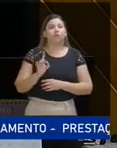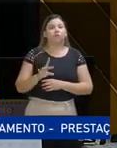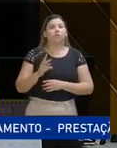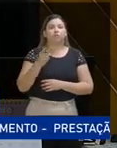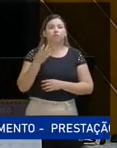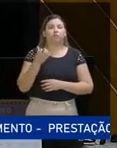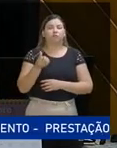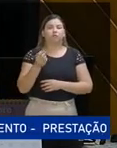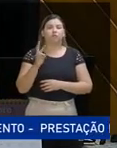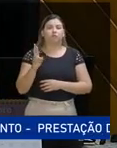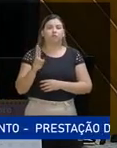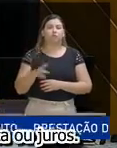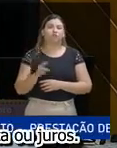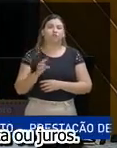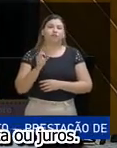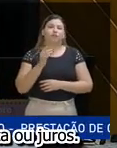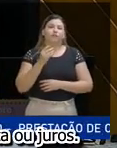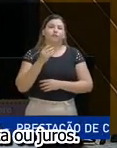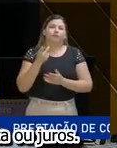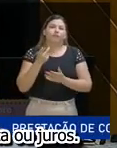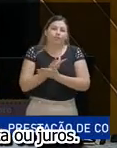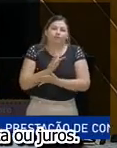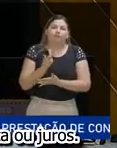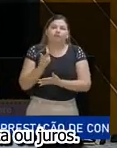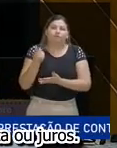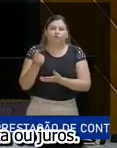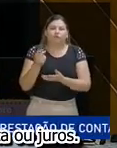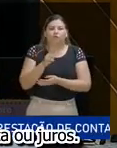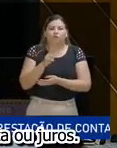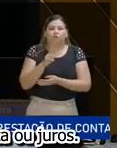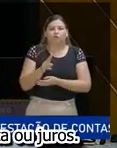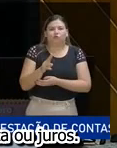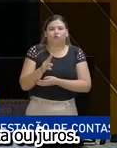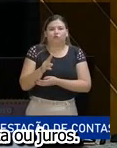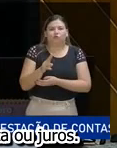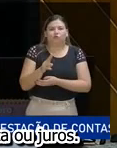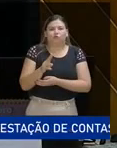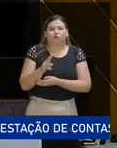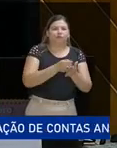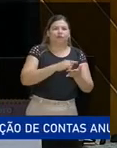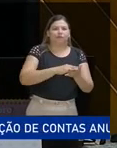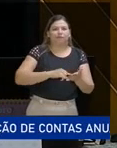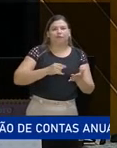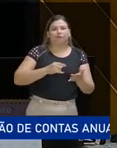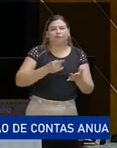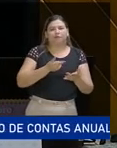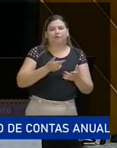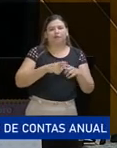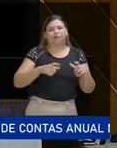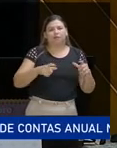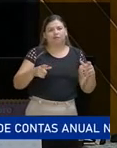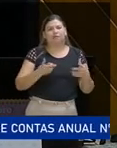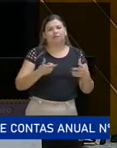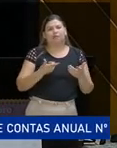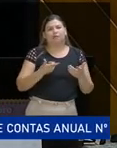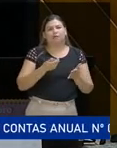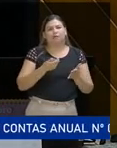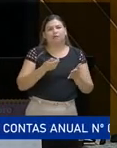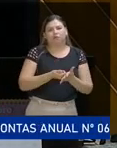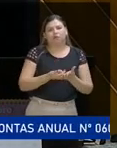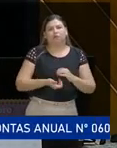36,36 foram utilizados de forma indevida para o pagamento de custas bancárias, na forma de multa ou juros, ou seja,